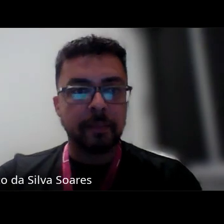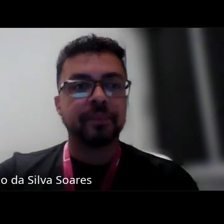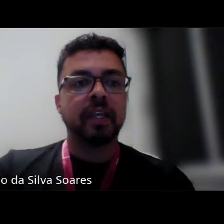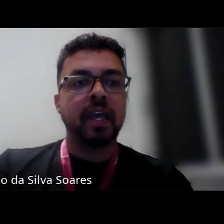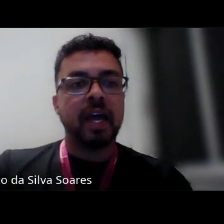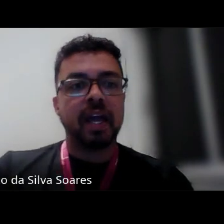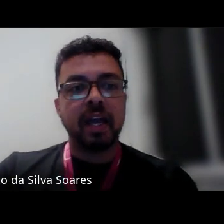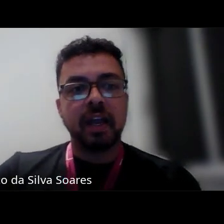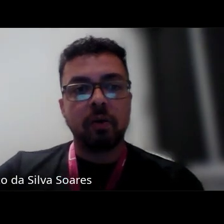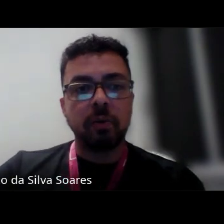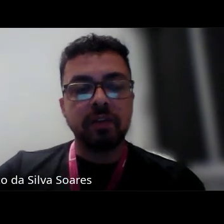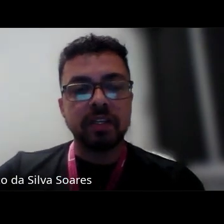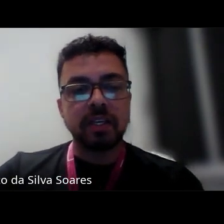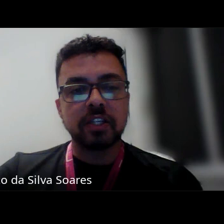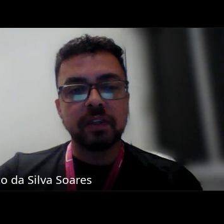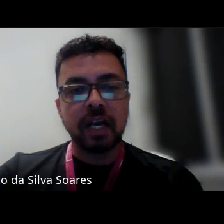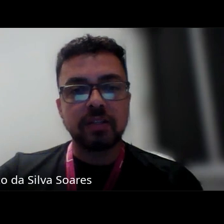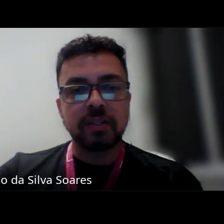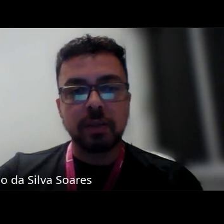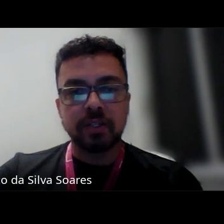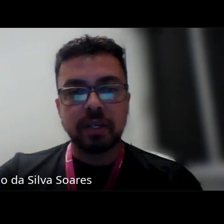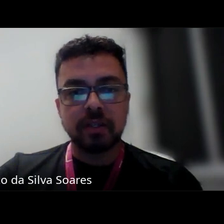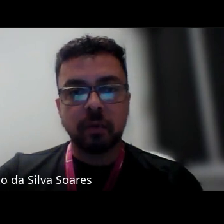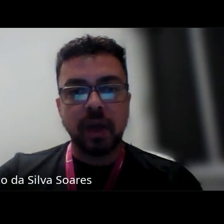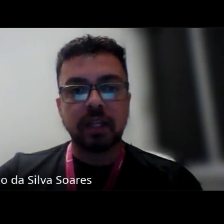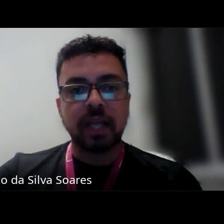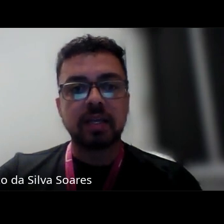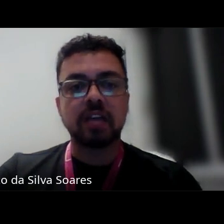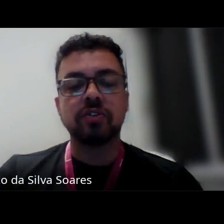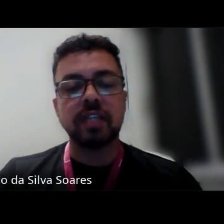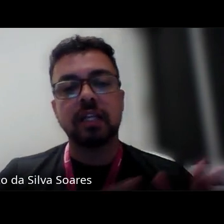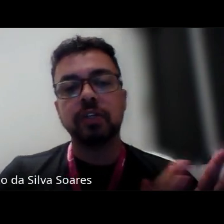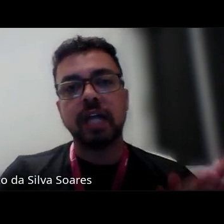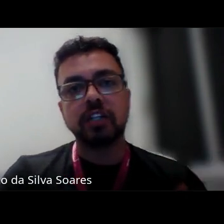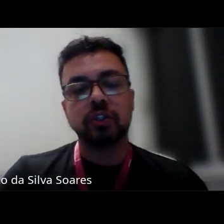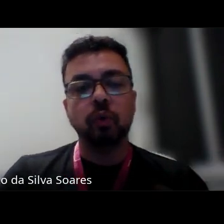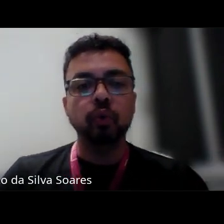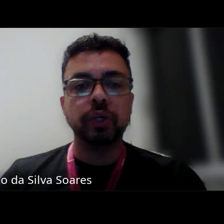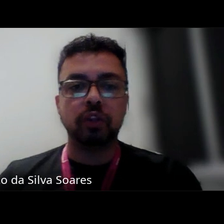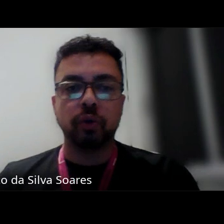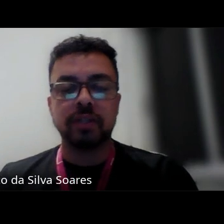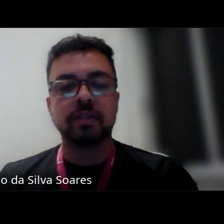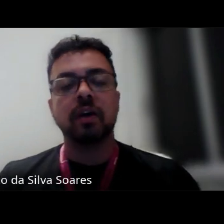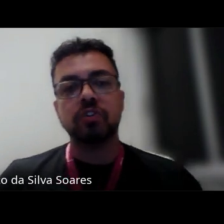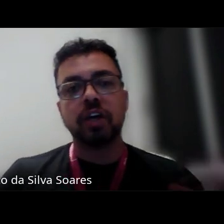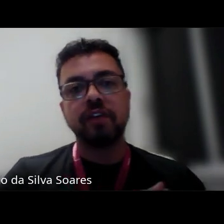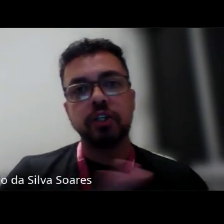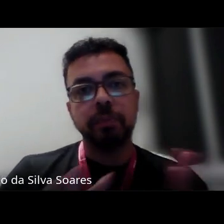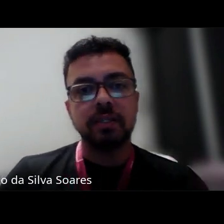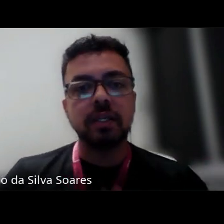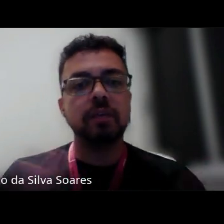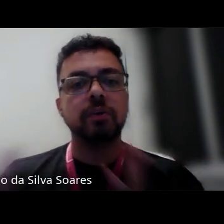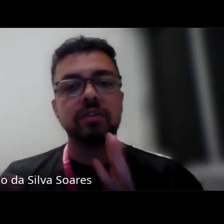Tá. Como que vai ser essa atividade de sistematização? Ela está associada à unidade 1 e 2, onde ela